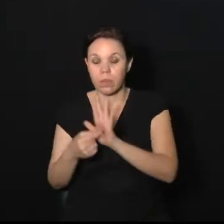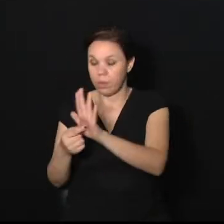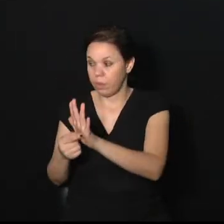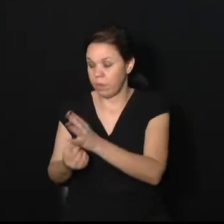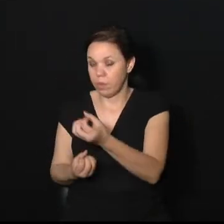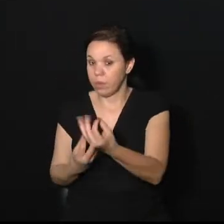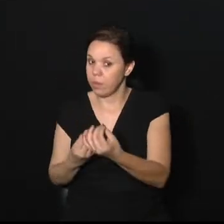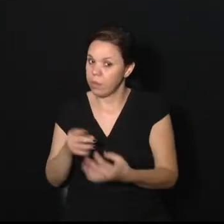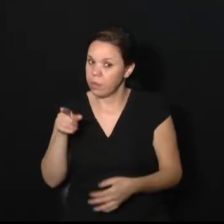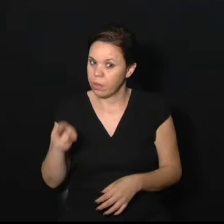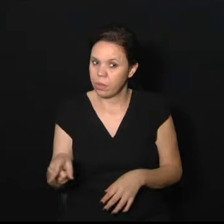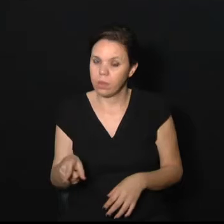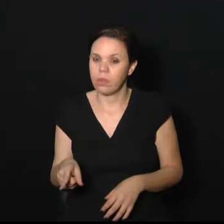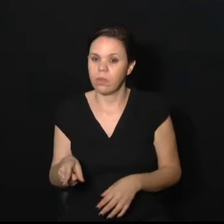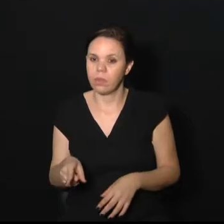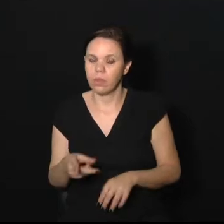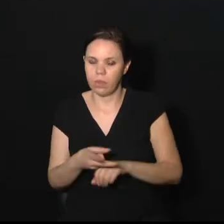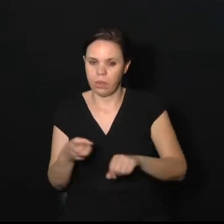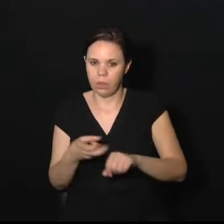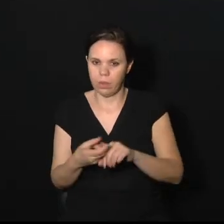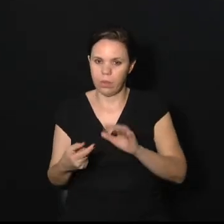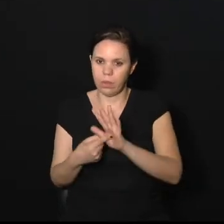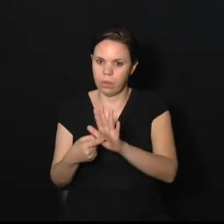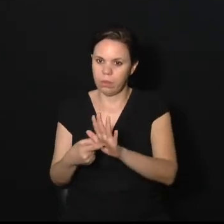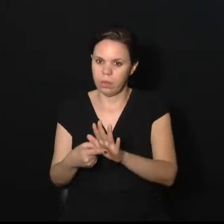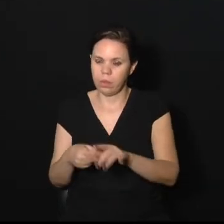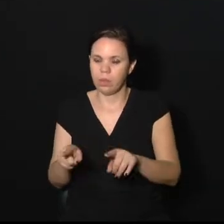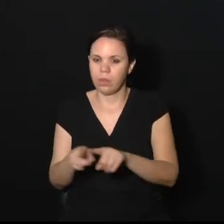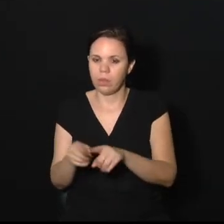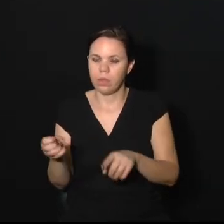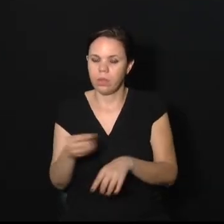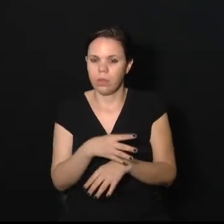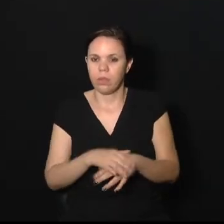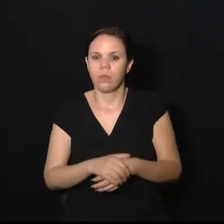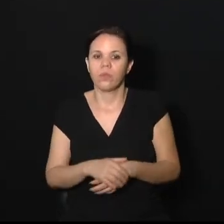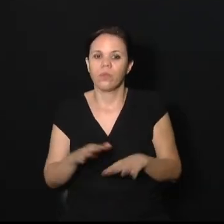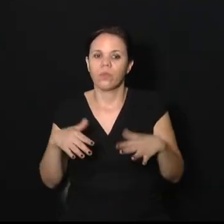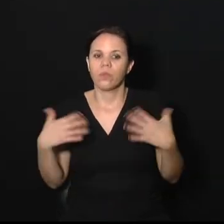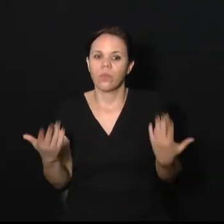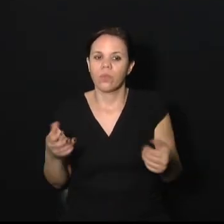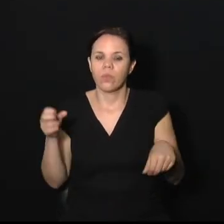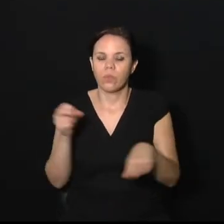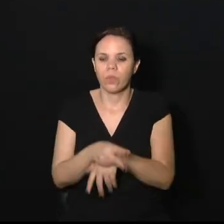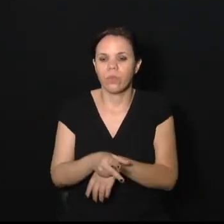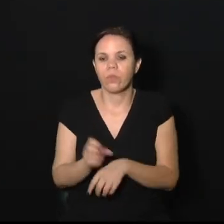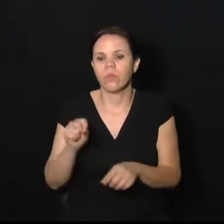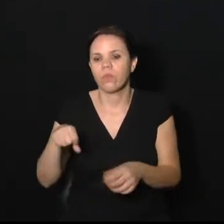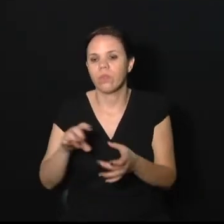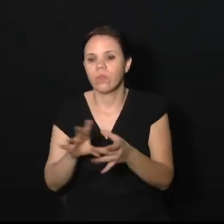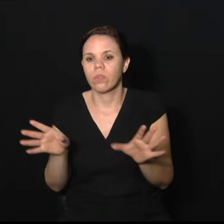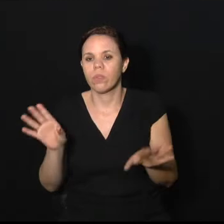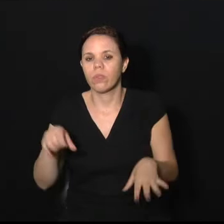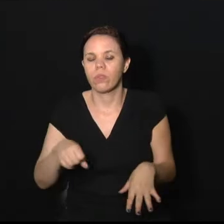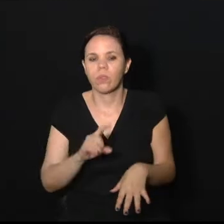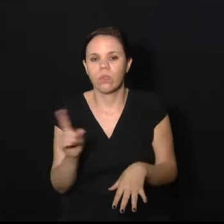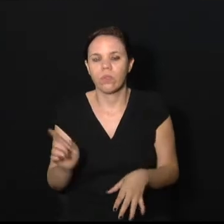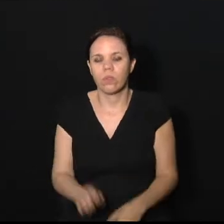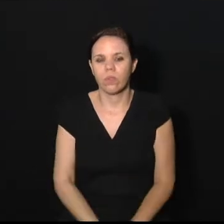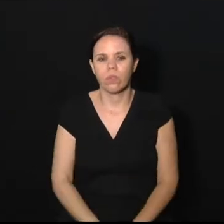para a câmera, para o aplicativo. Então, ele atualiza quais são as vagas disponíveis ou não. Então, esse é